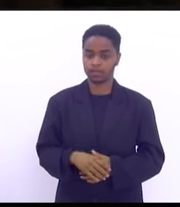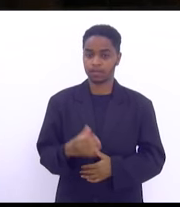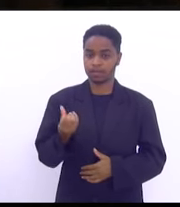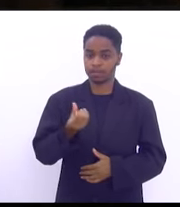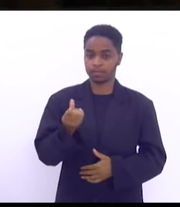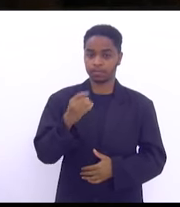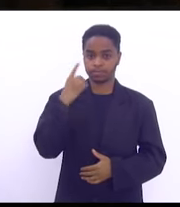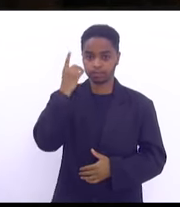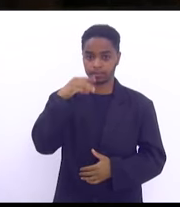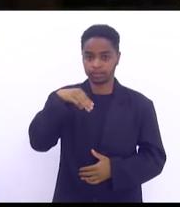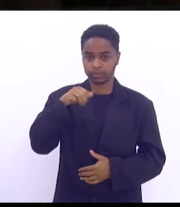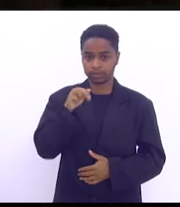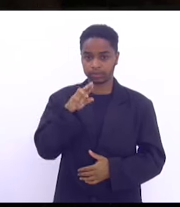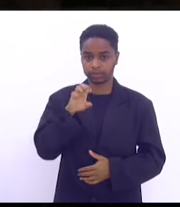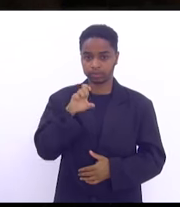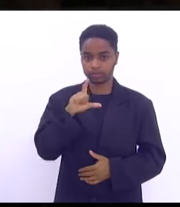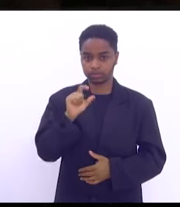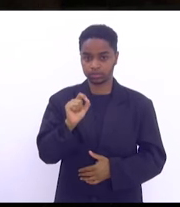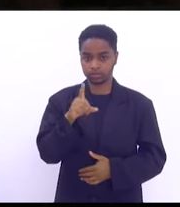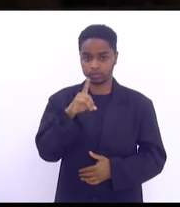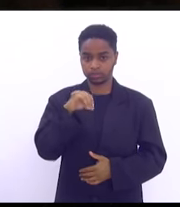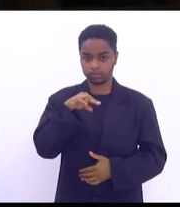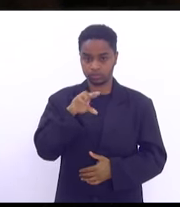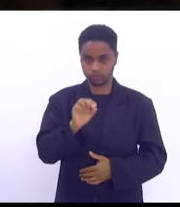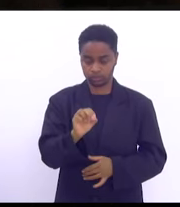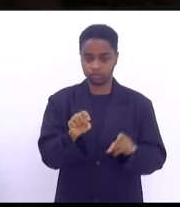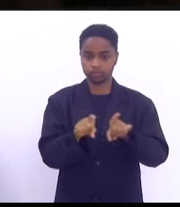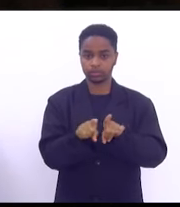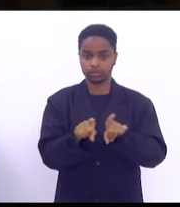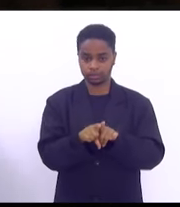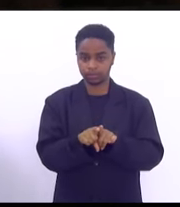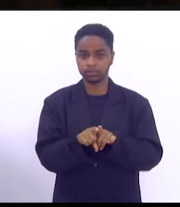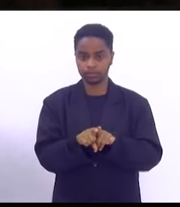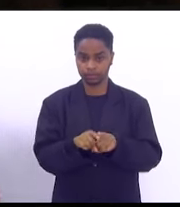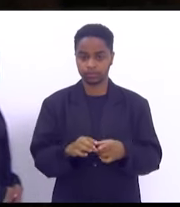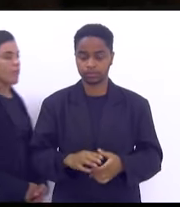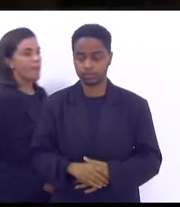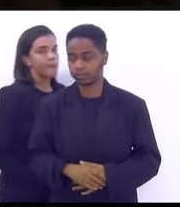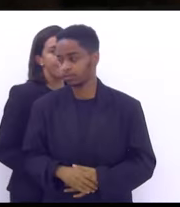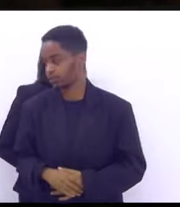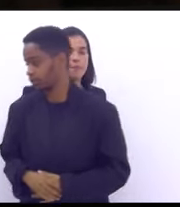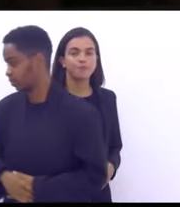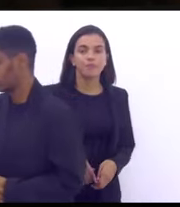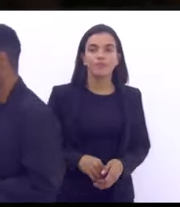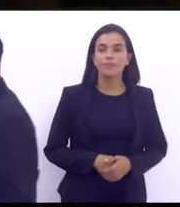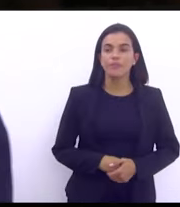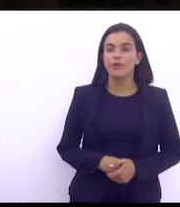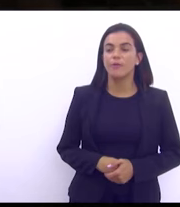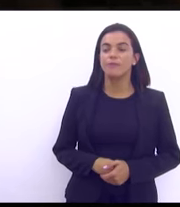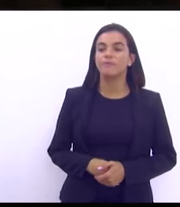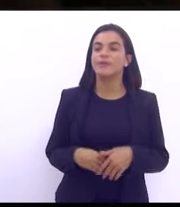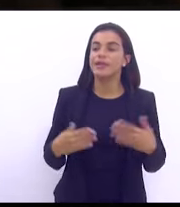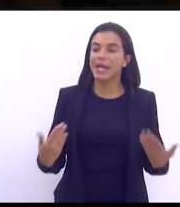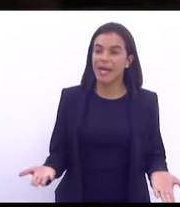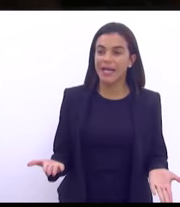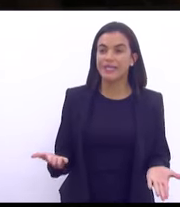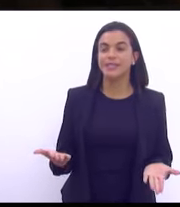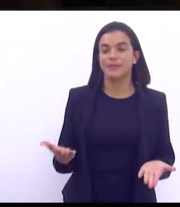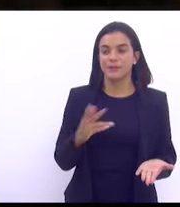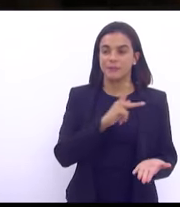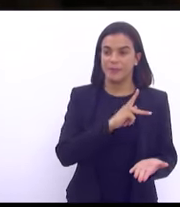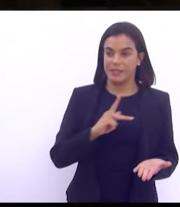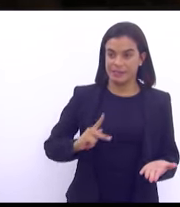Marcelo Dino. Obrigado. Também presente. E aí,